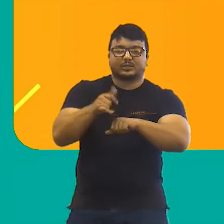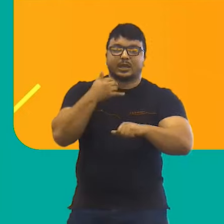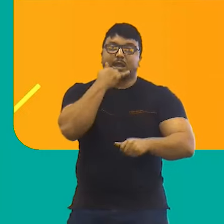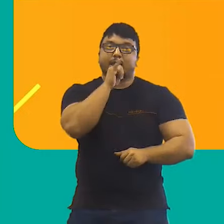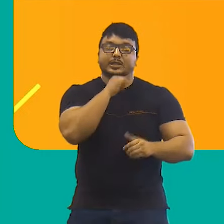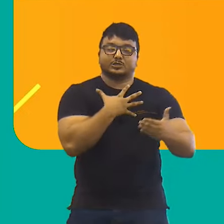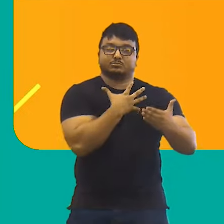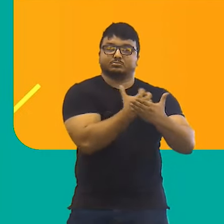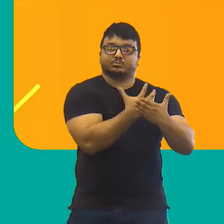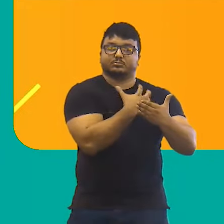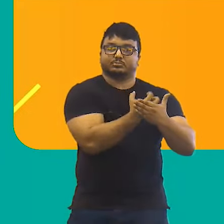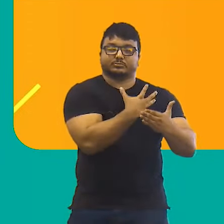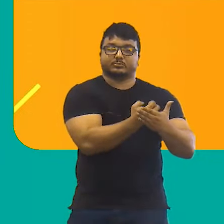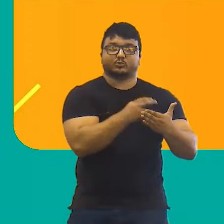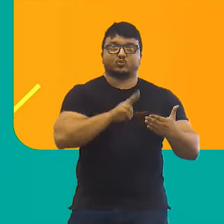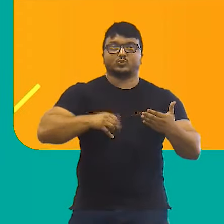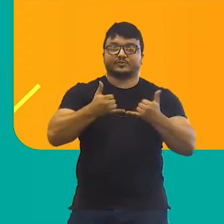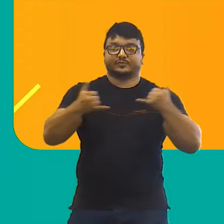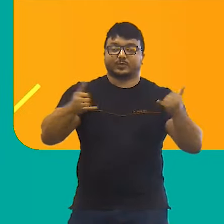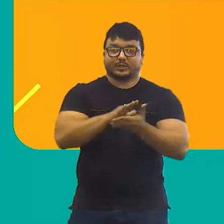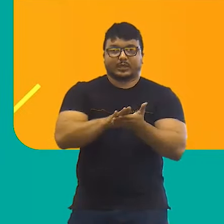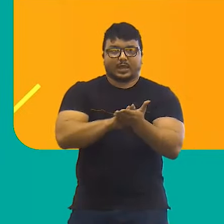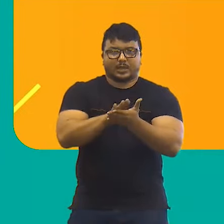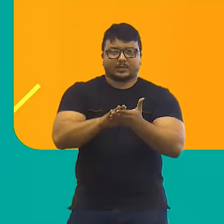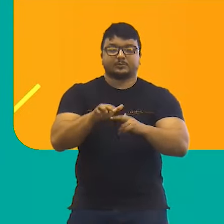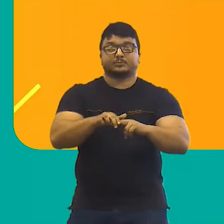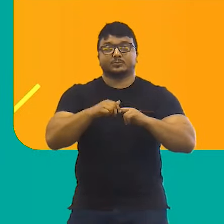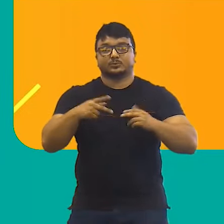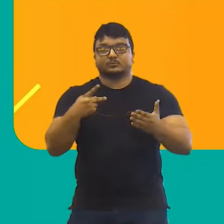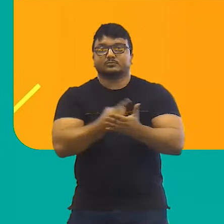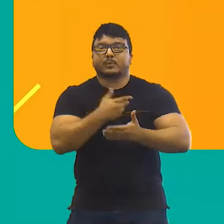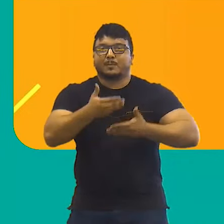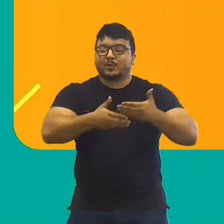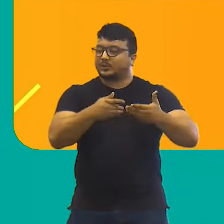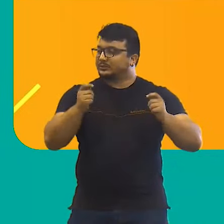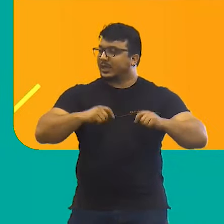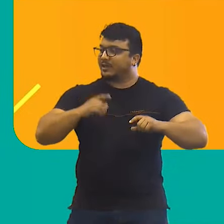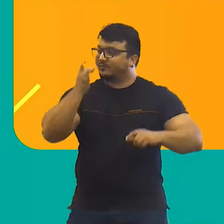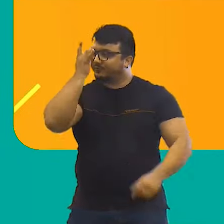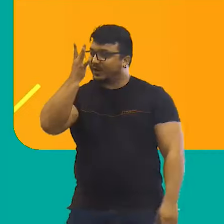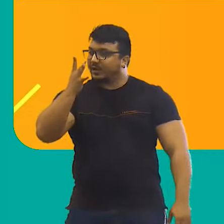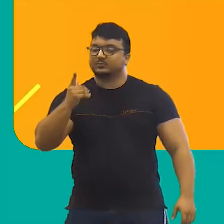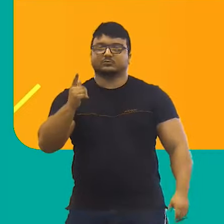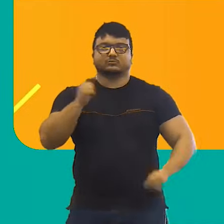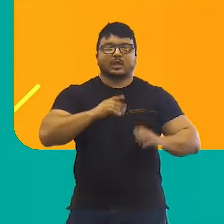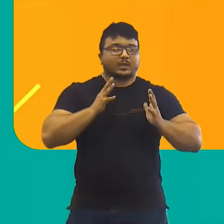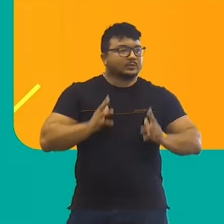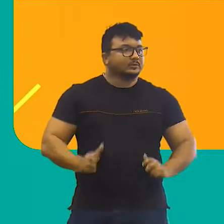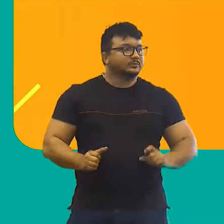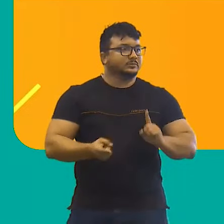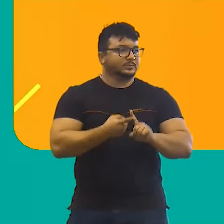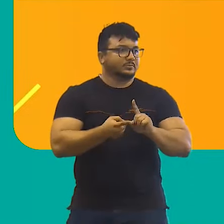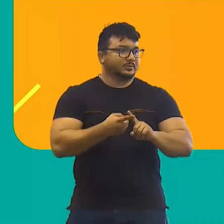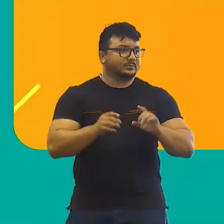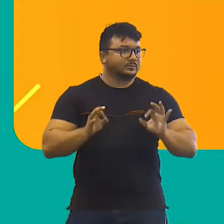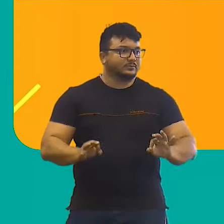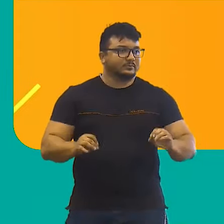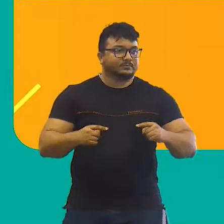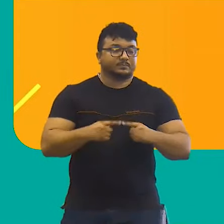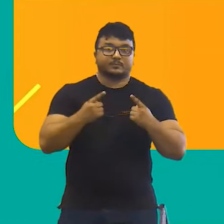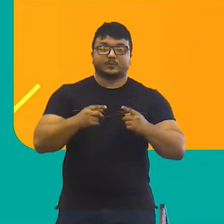energia sem usar fios, o que facilitaria o processo e lidaria com fontes limpas de energia.